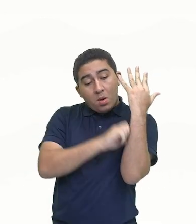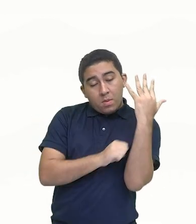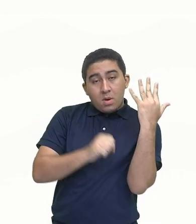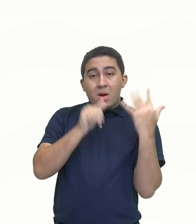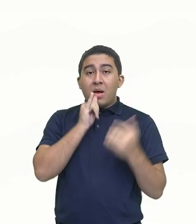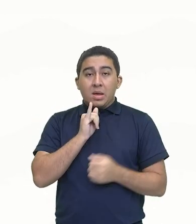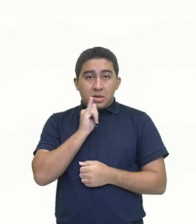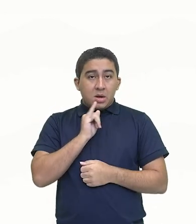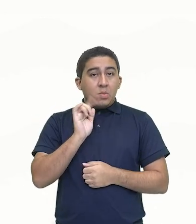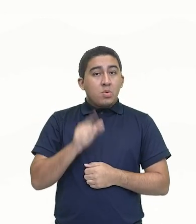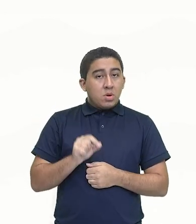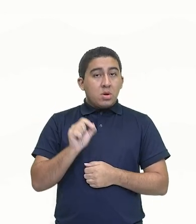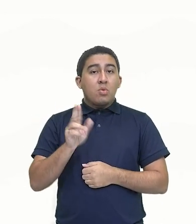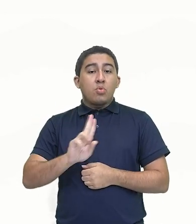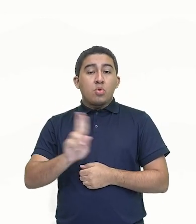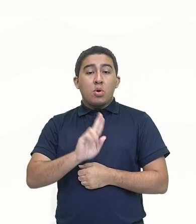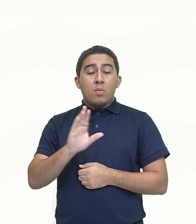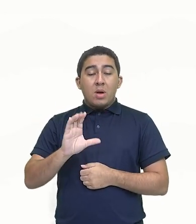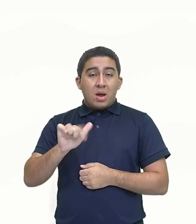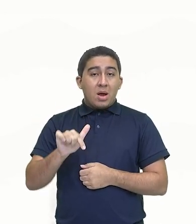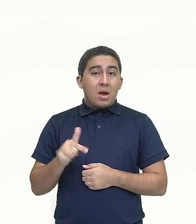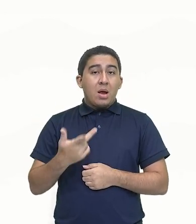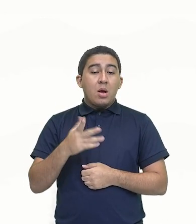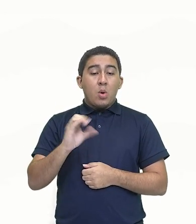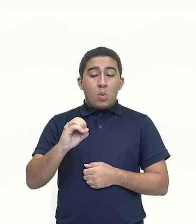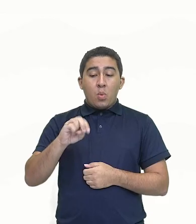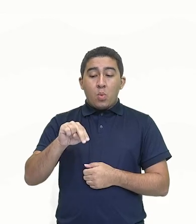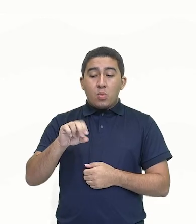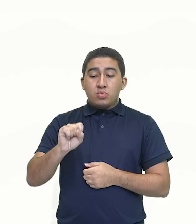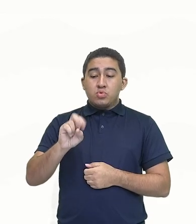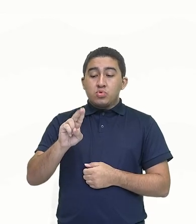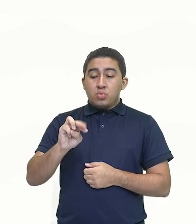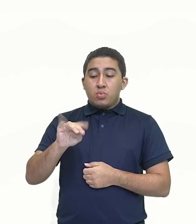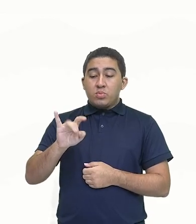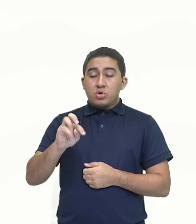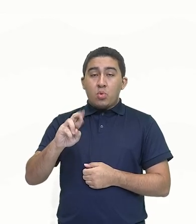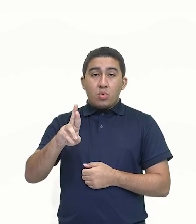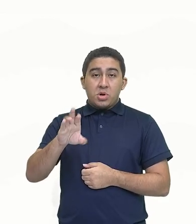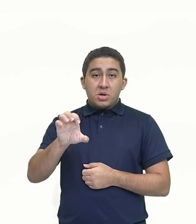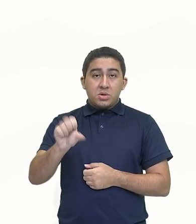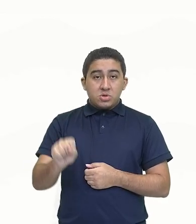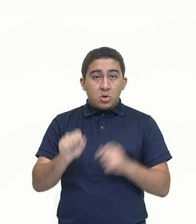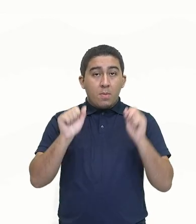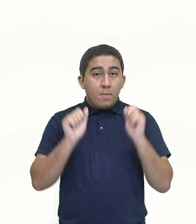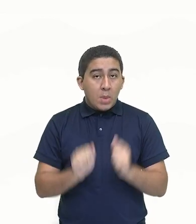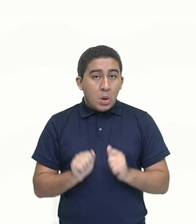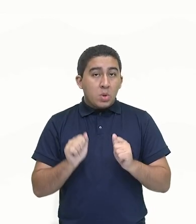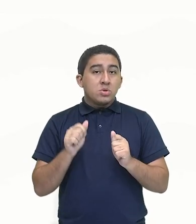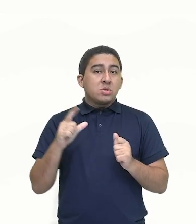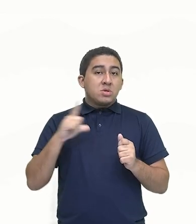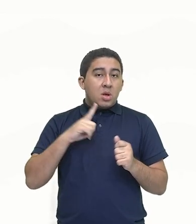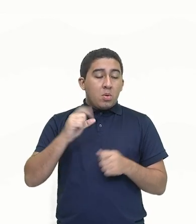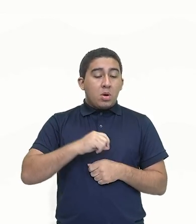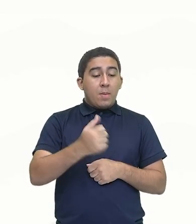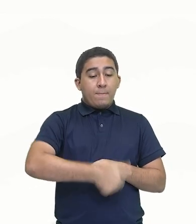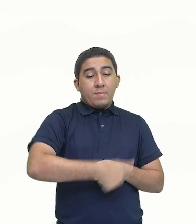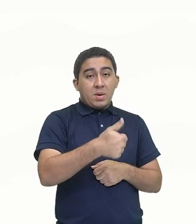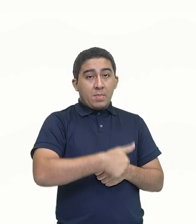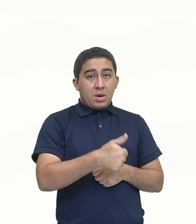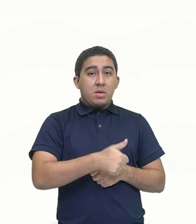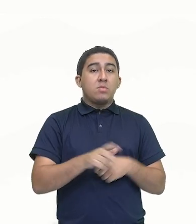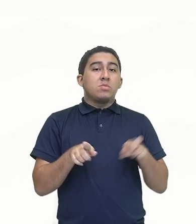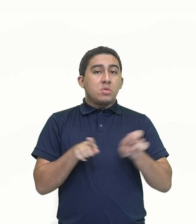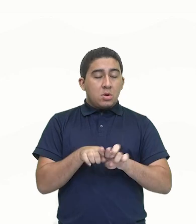como aqueles que são chamados de consumidores. Esses consumidores, eles tanto podem ser primários, que são